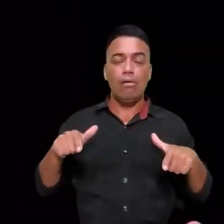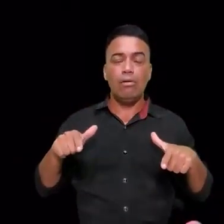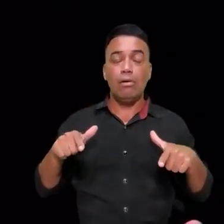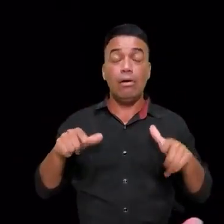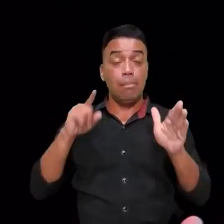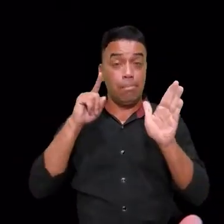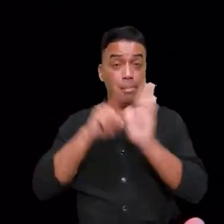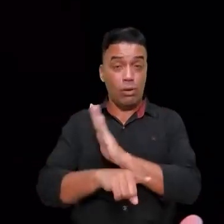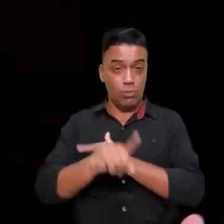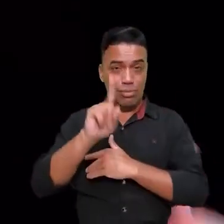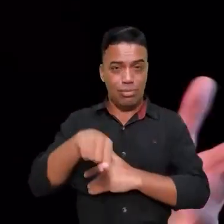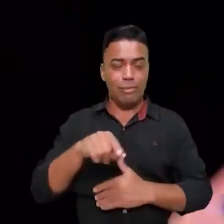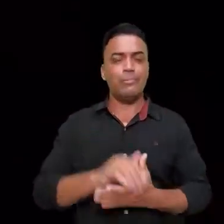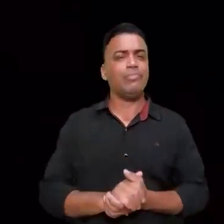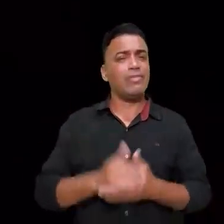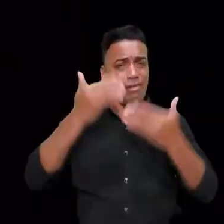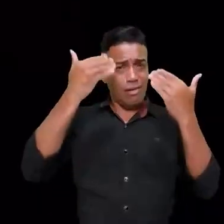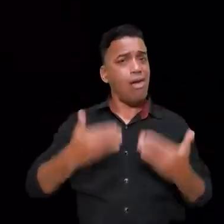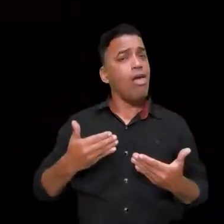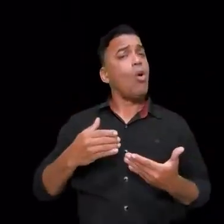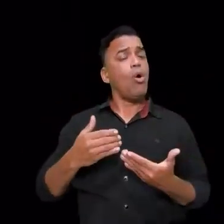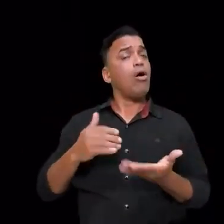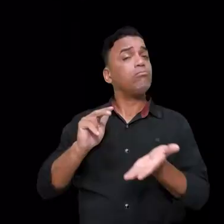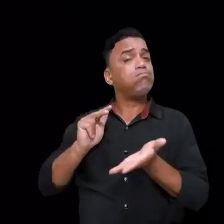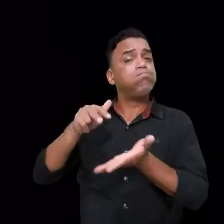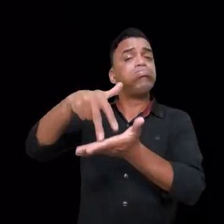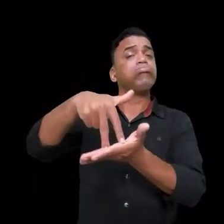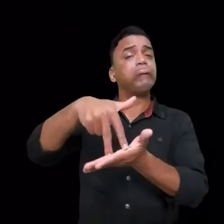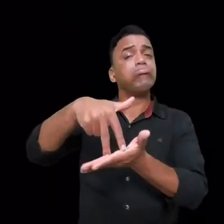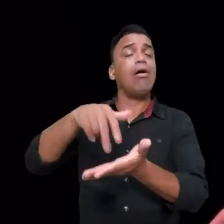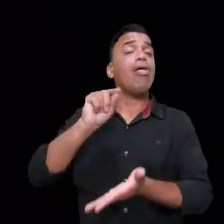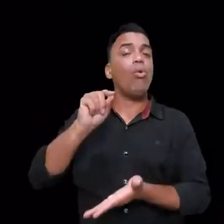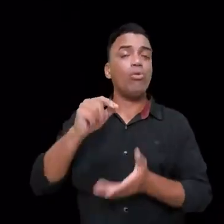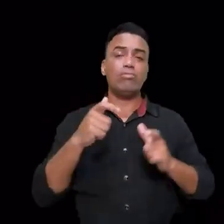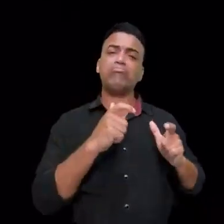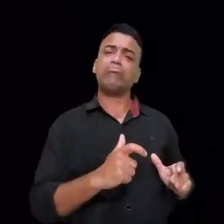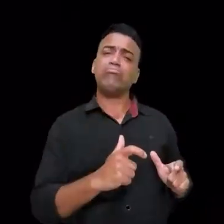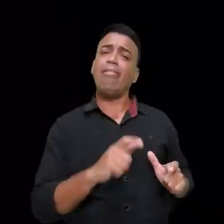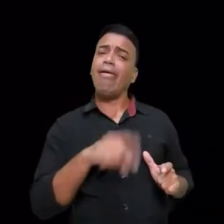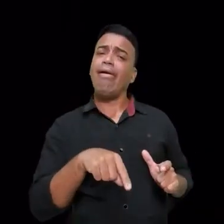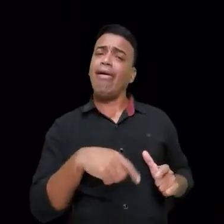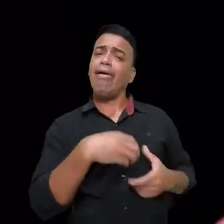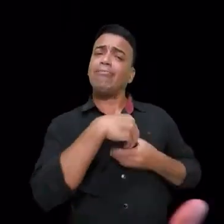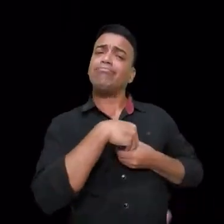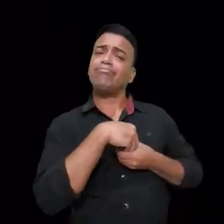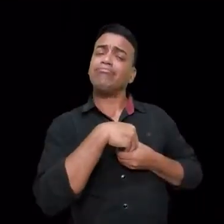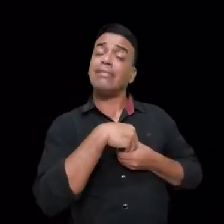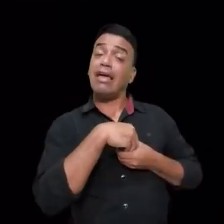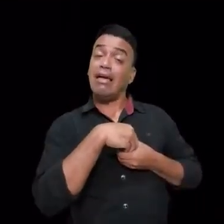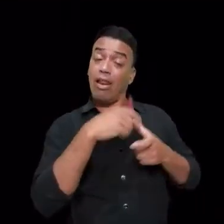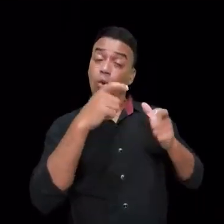é, que eu é que está mandando agora? Né? Que lugar é esse? Né? E aí,